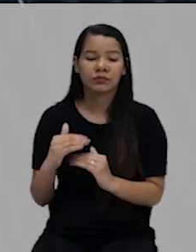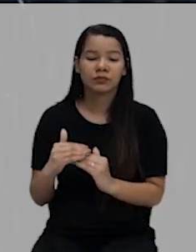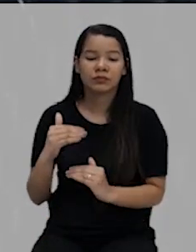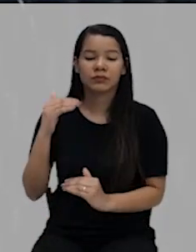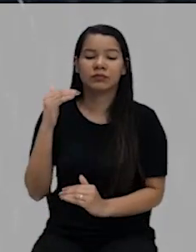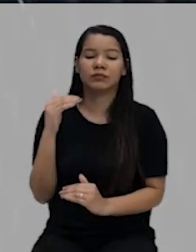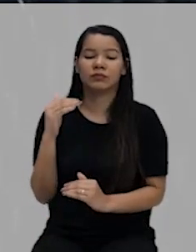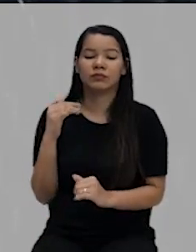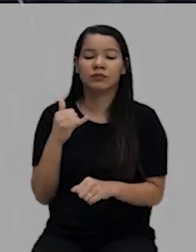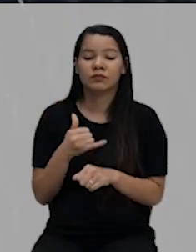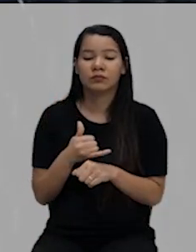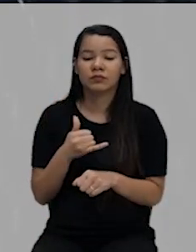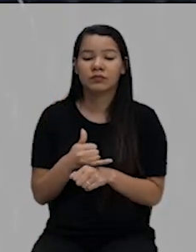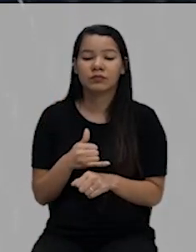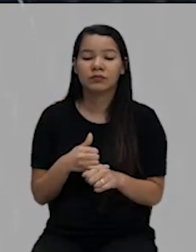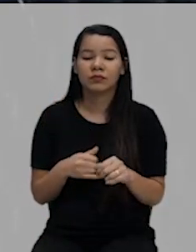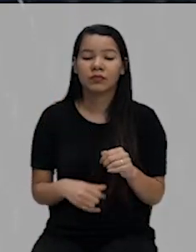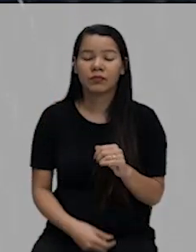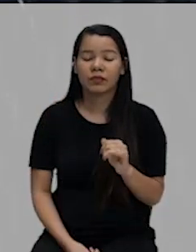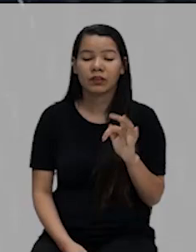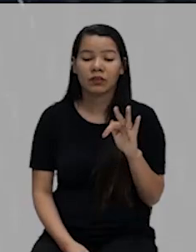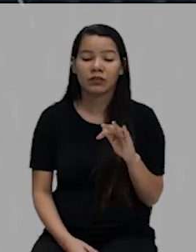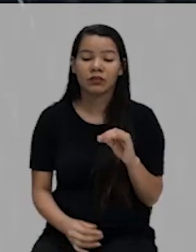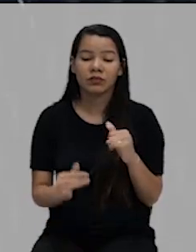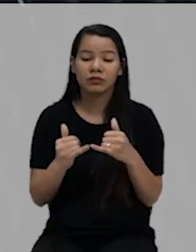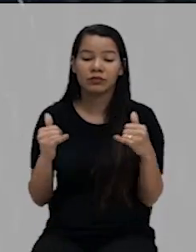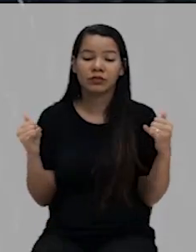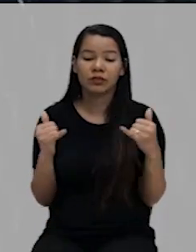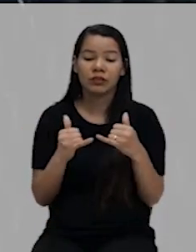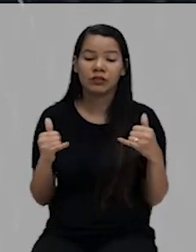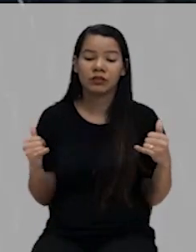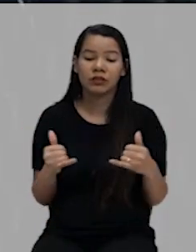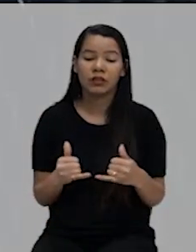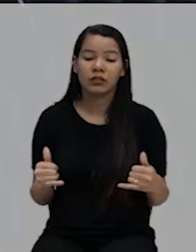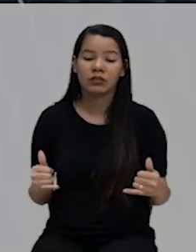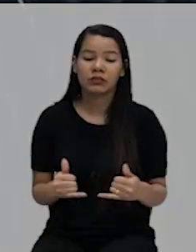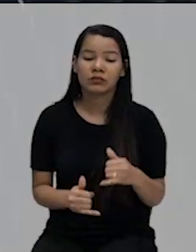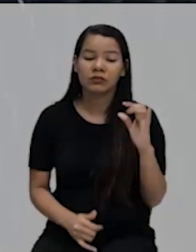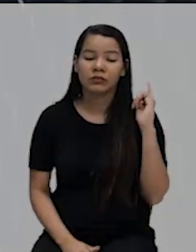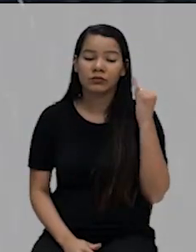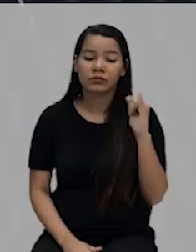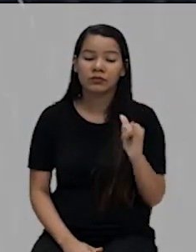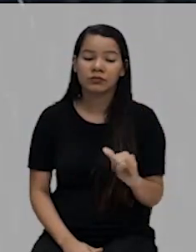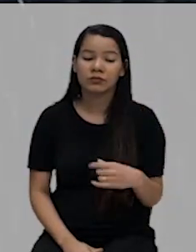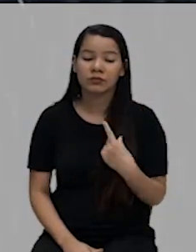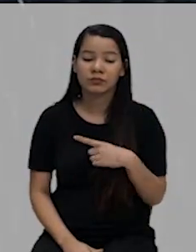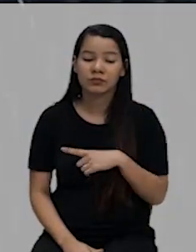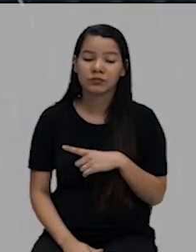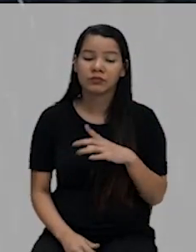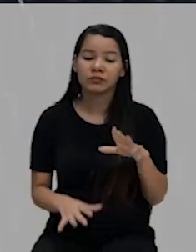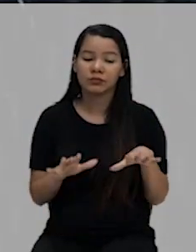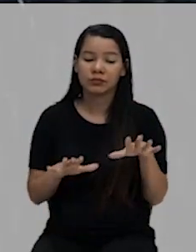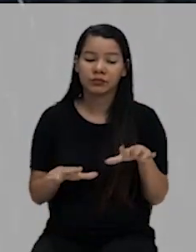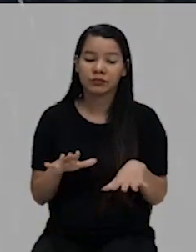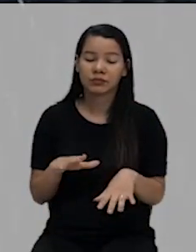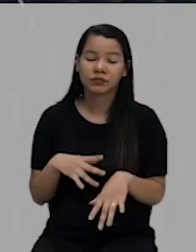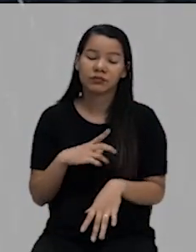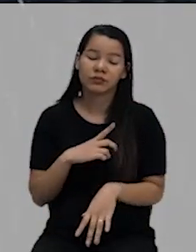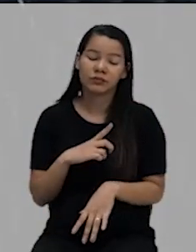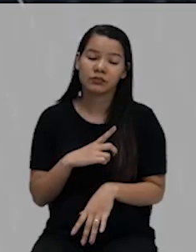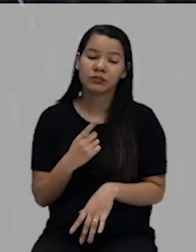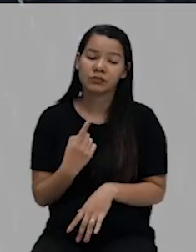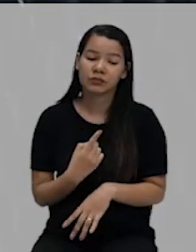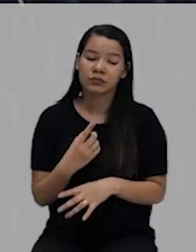cobre em fios, os fios elétricos. Primeiramente, nós temos uma barra de cobre. E aí nós vamos fazer um